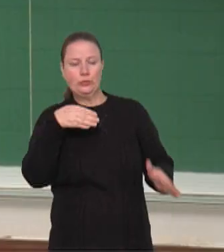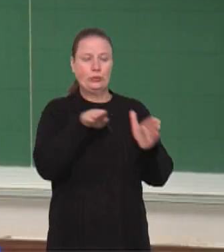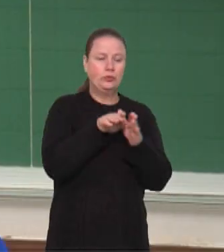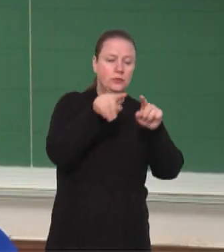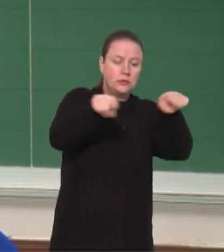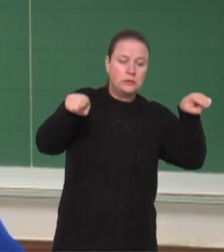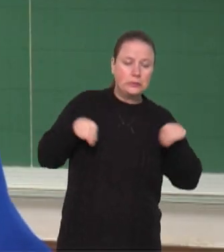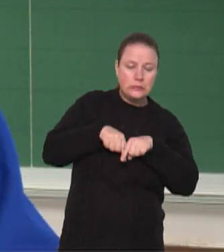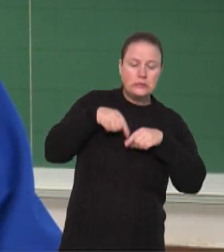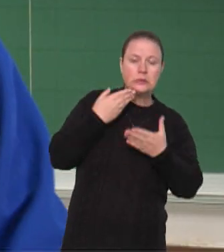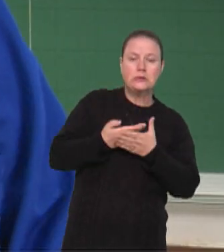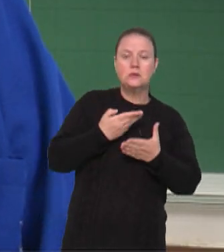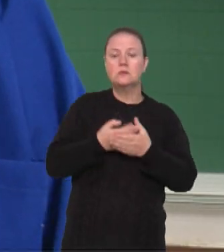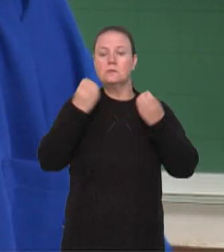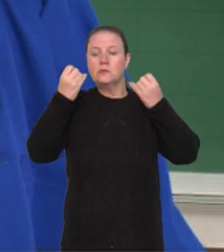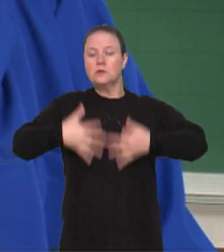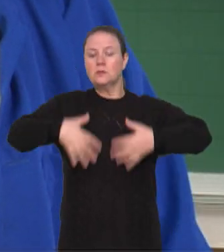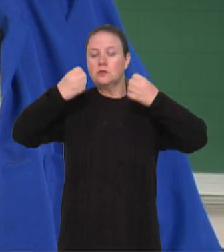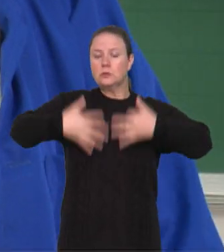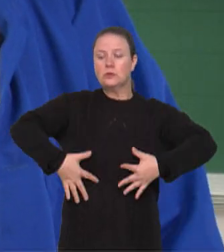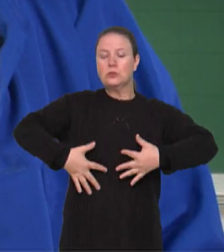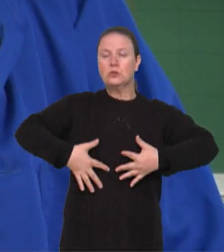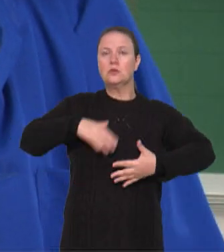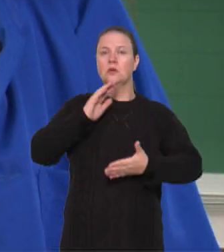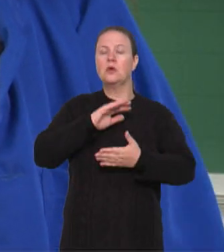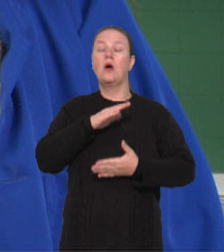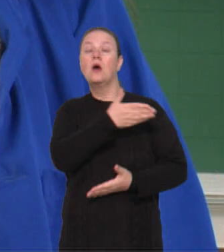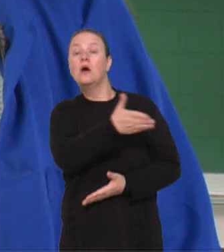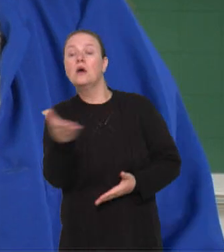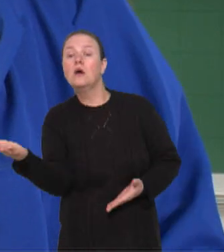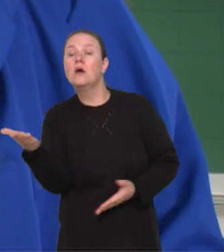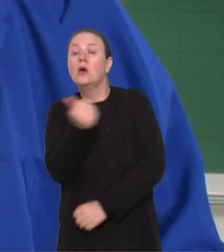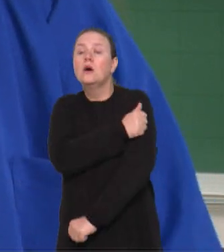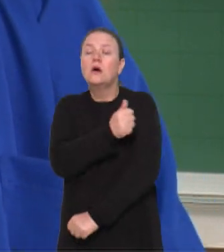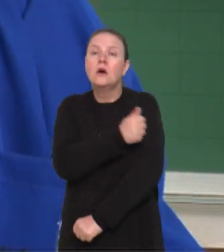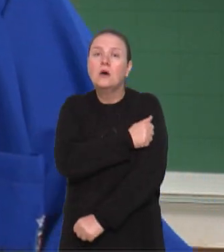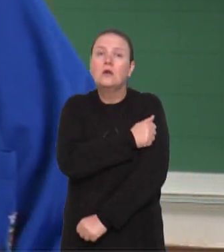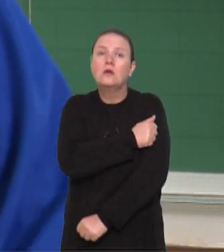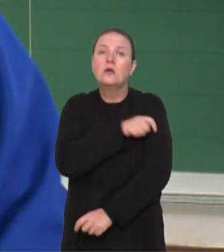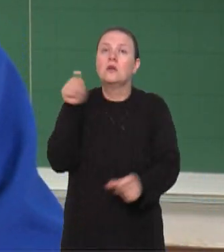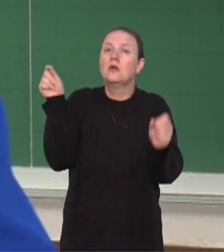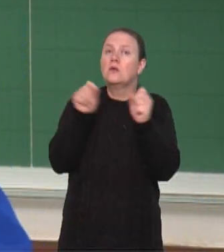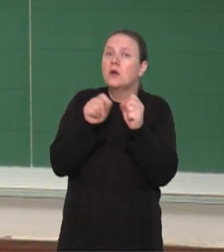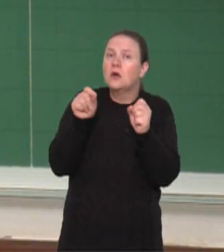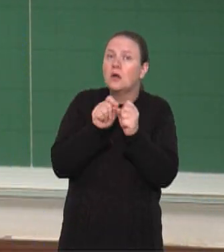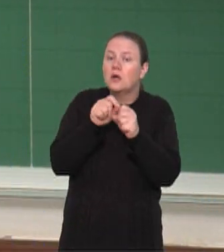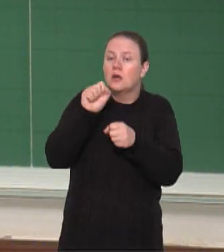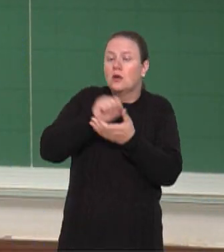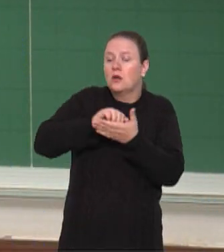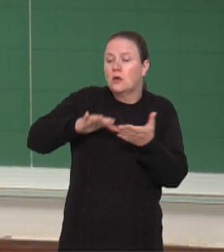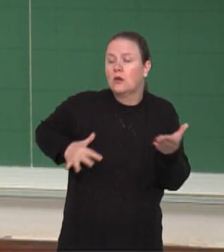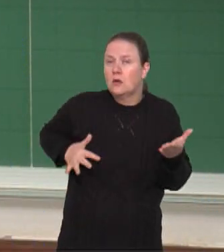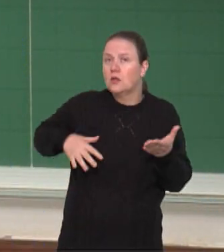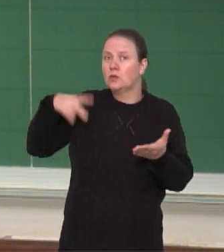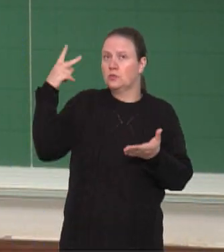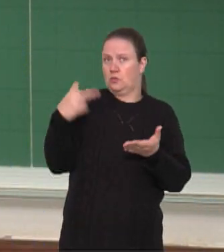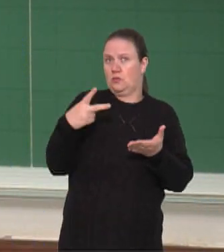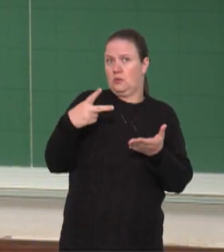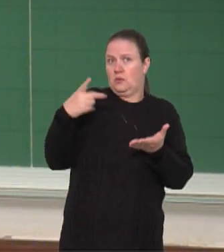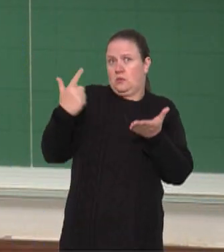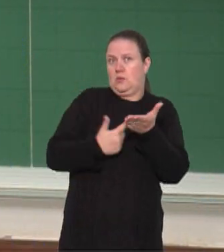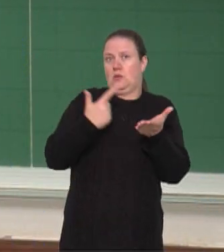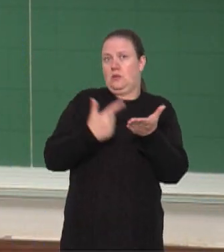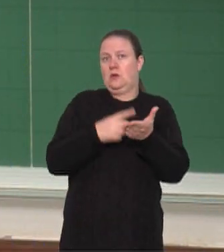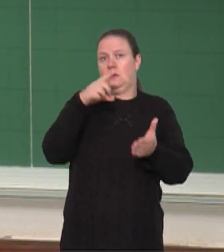sala, explica o exercício e ela pede, alunos, vírgula, façam o exercício 2 da página